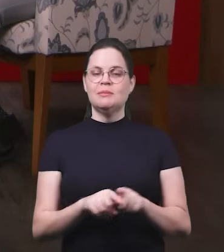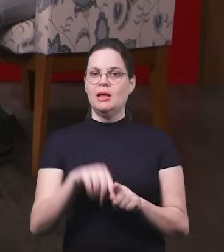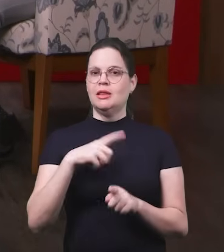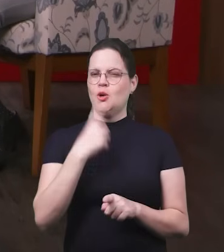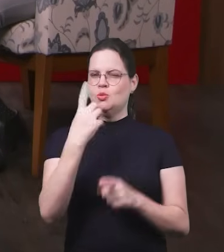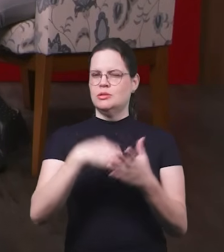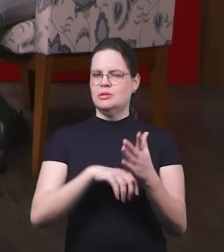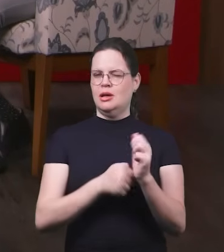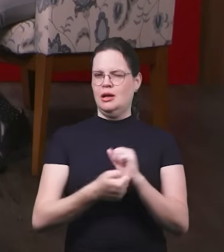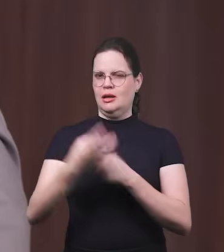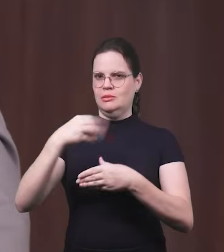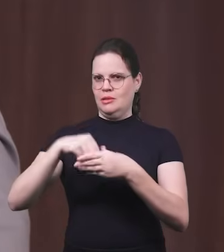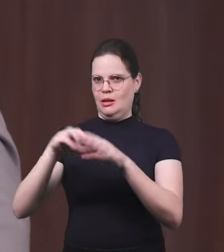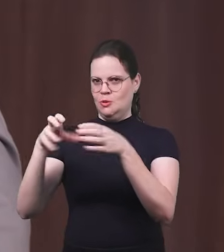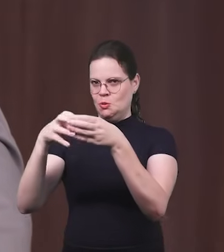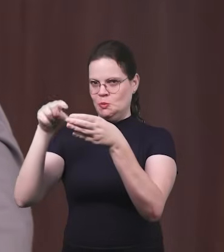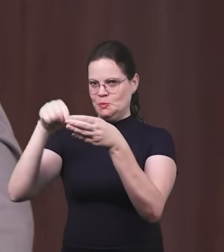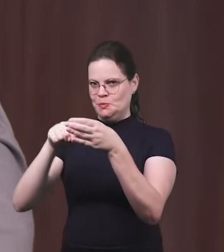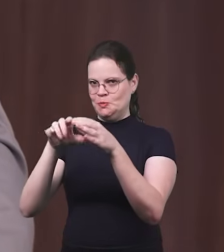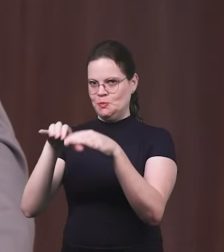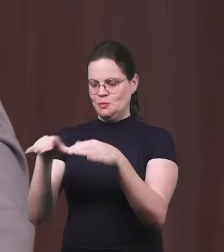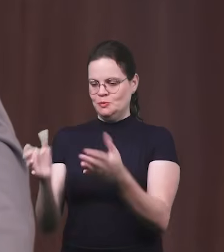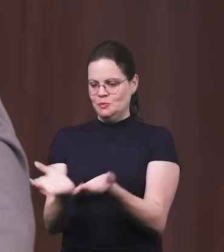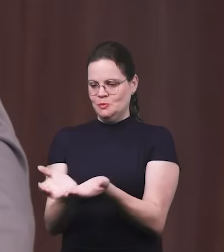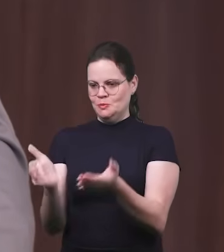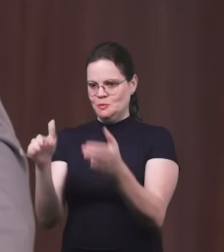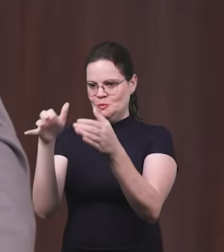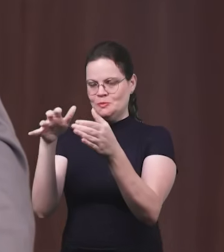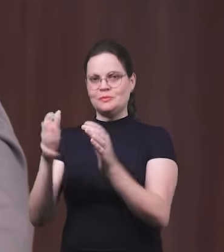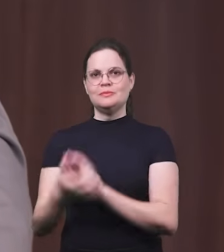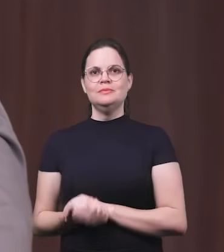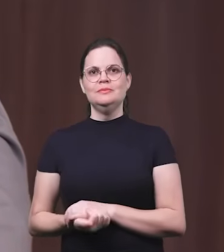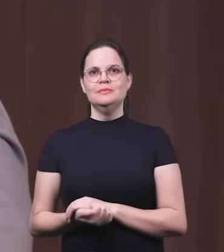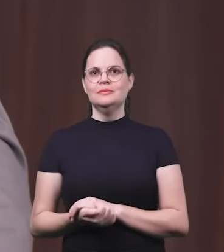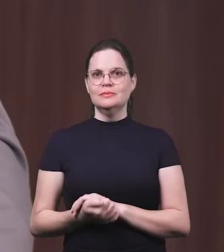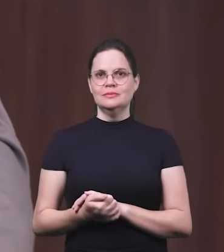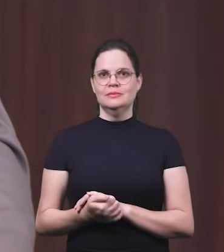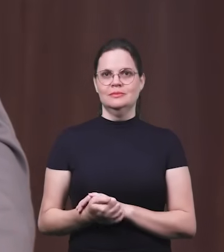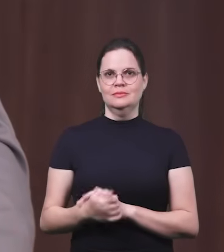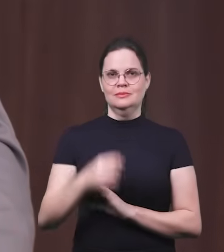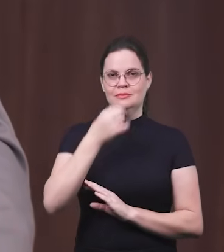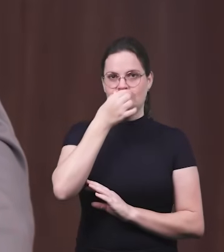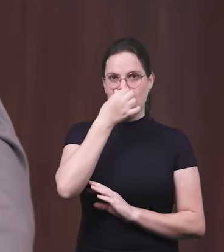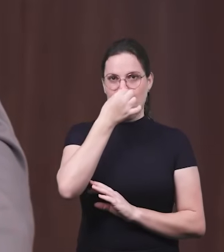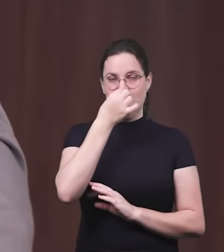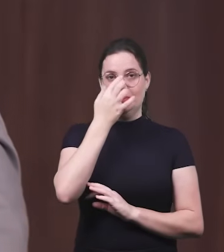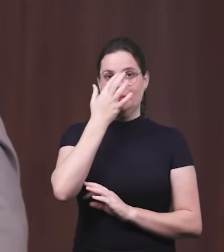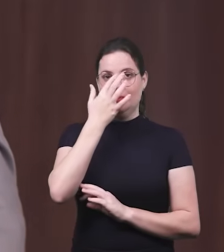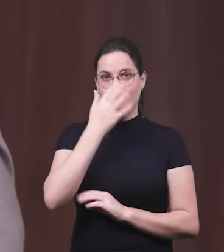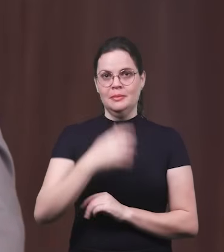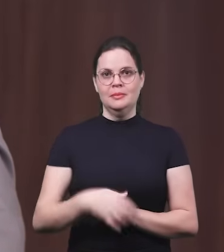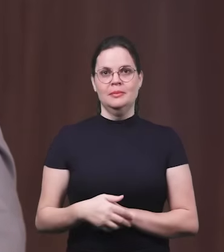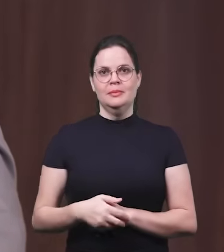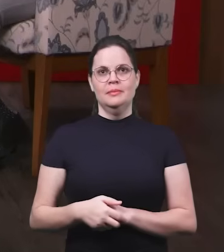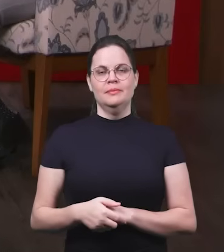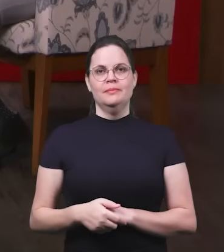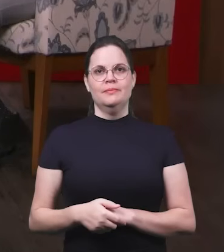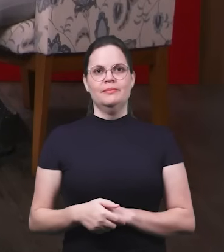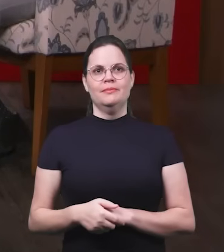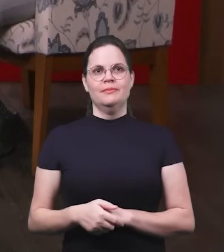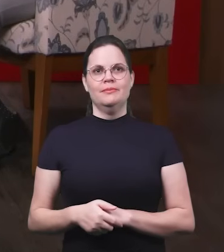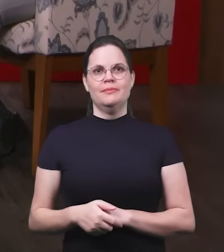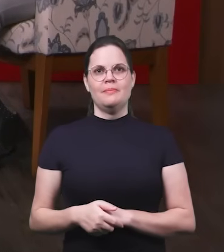ninho. E aí, Guilherme, que todos nós vivemos no interior, né? Então conhece um